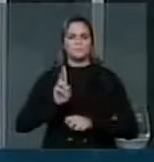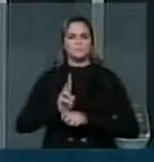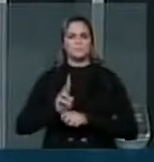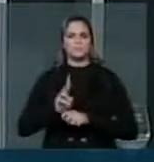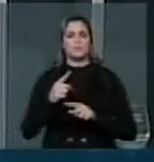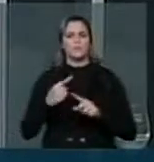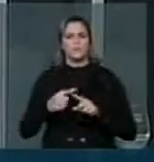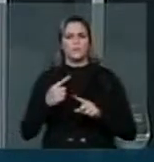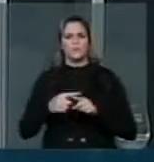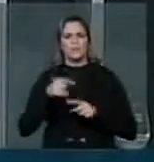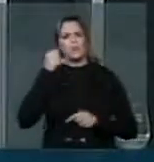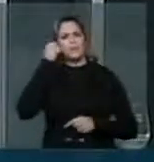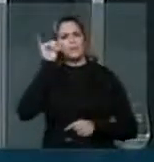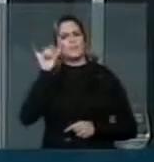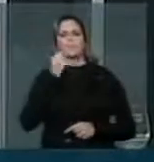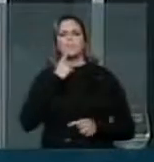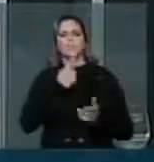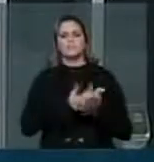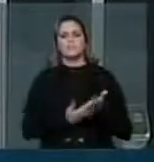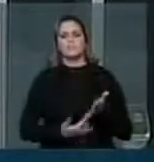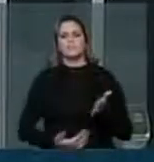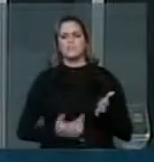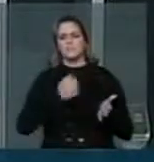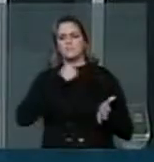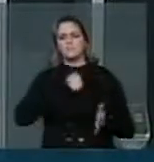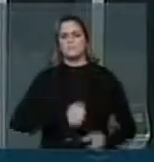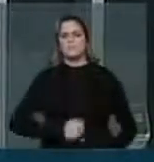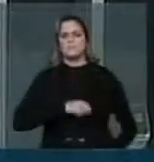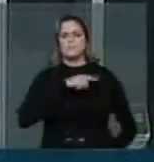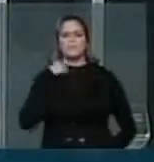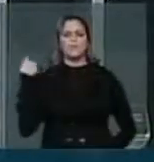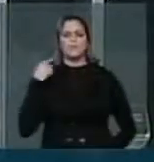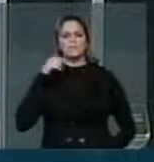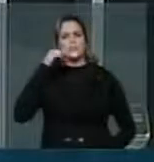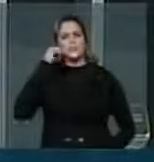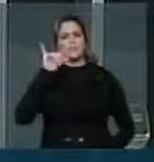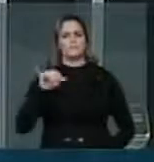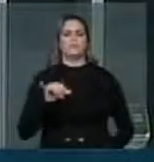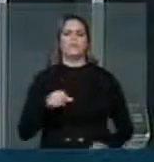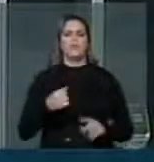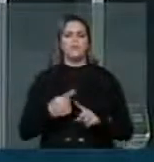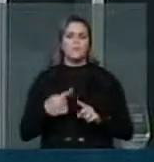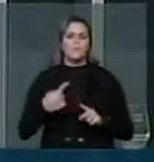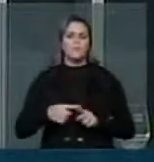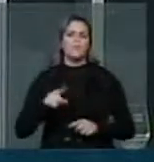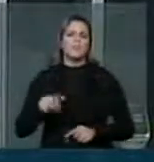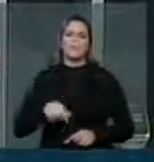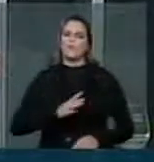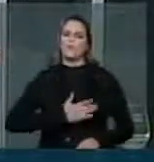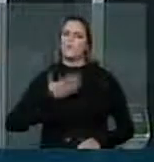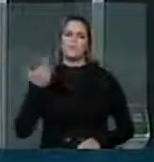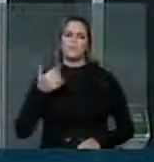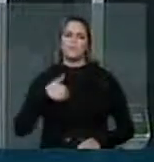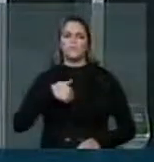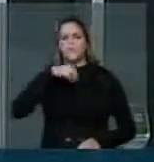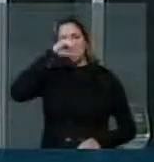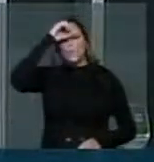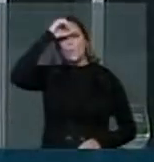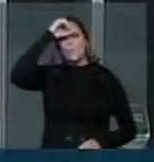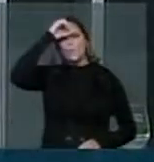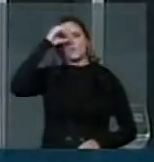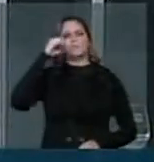o derramamento de sangue, não para a pena de morte, covardemente, que se pretende